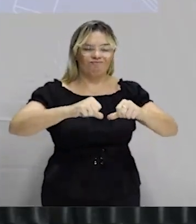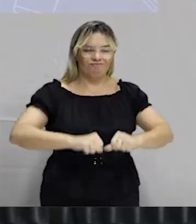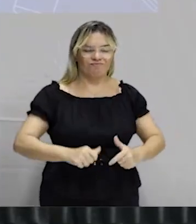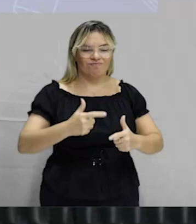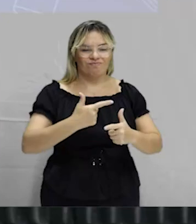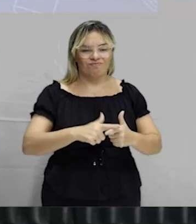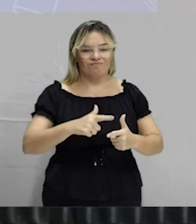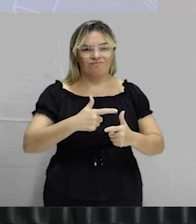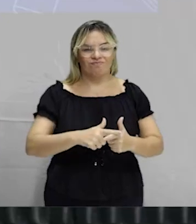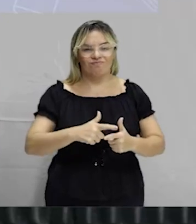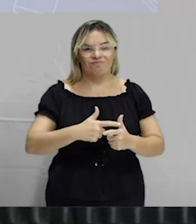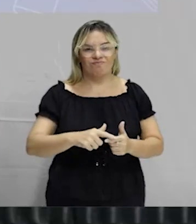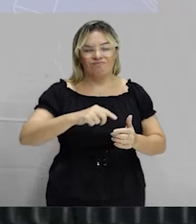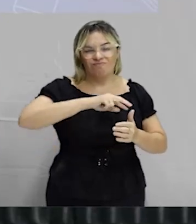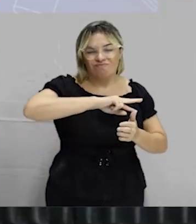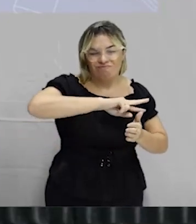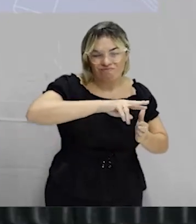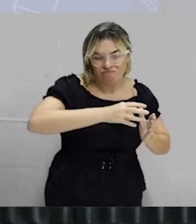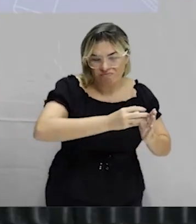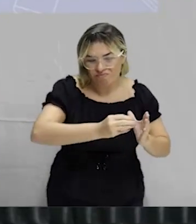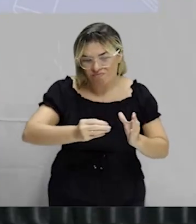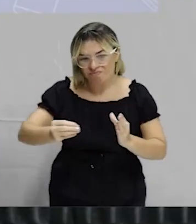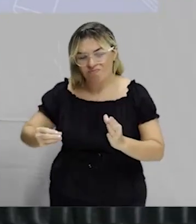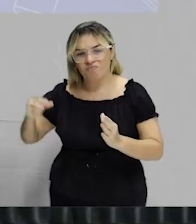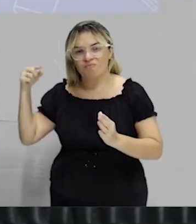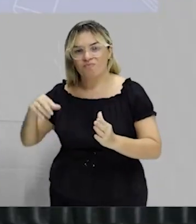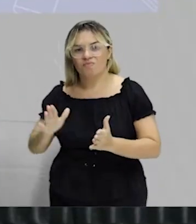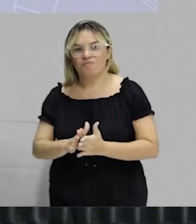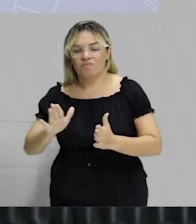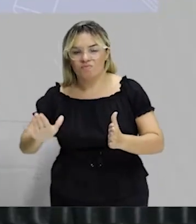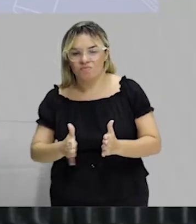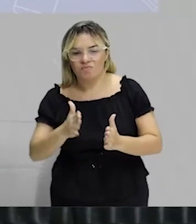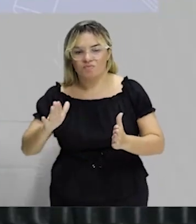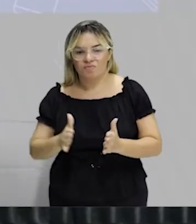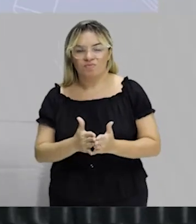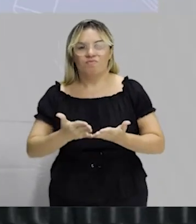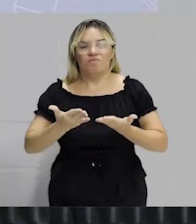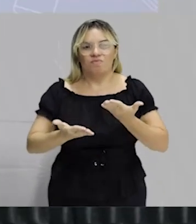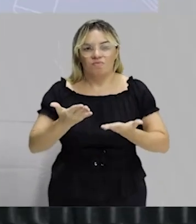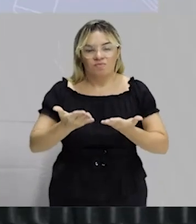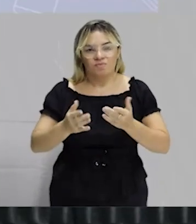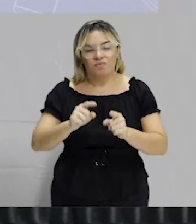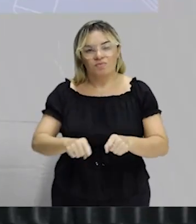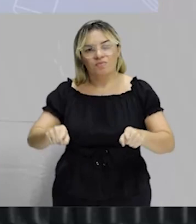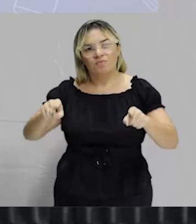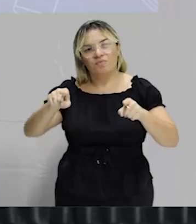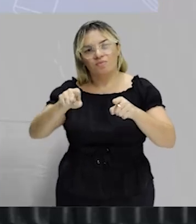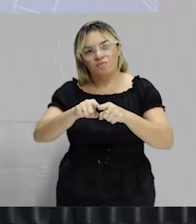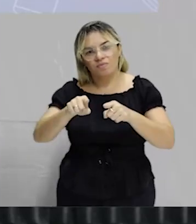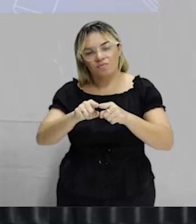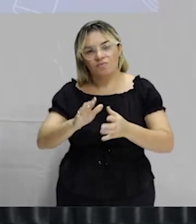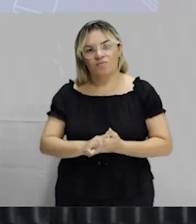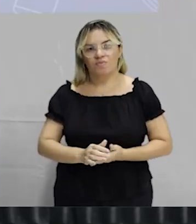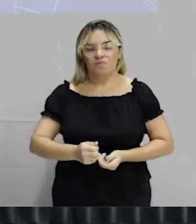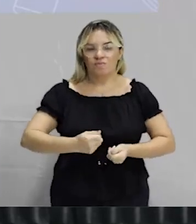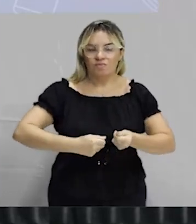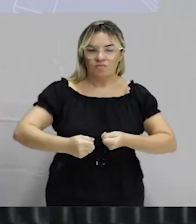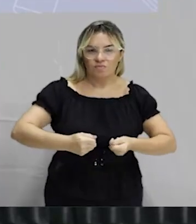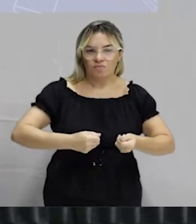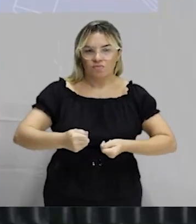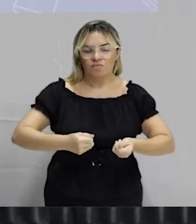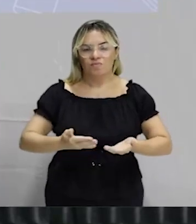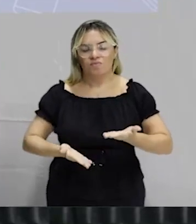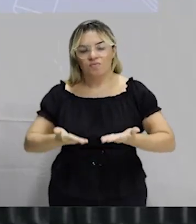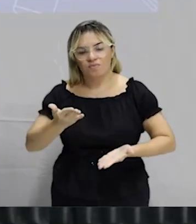superprodução, um equilíbrio no que diz respeito ao preço, porque o preço, evidentemente, ele vai